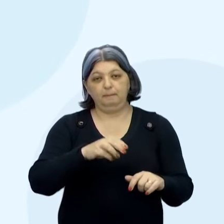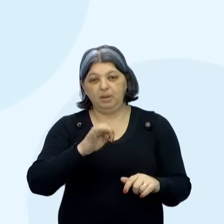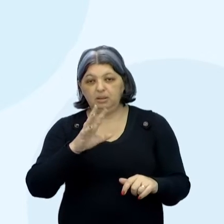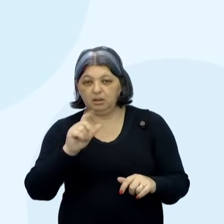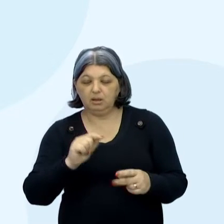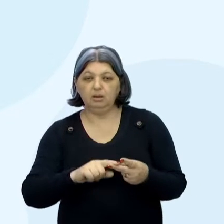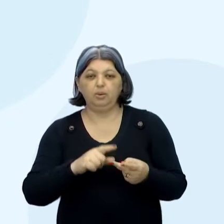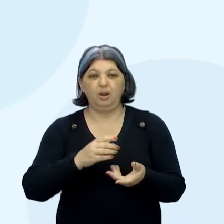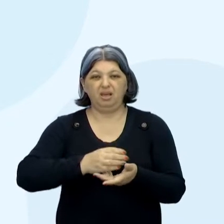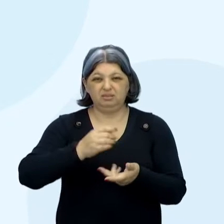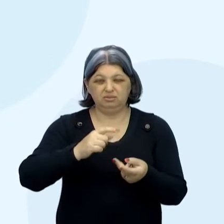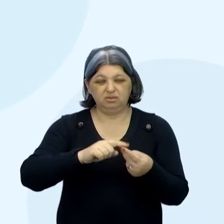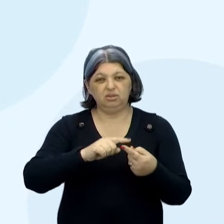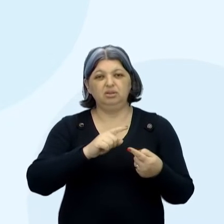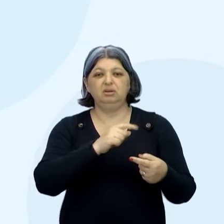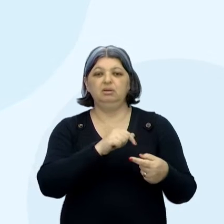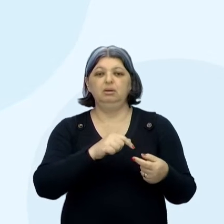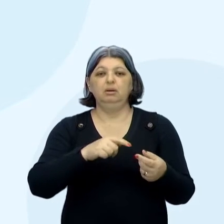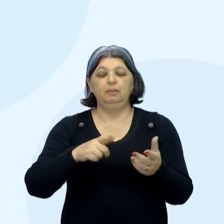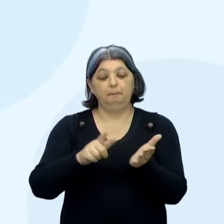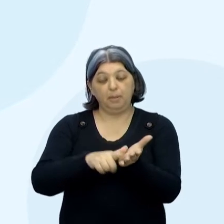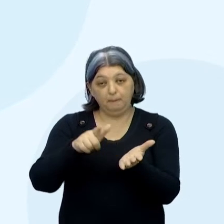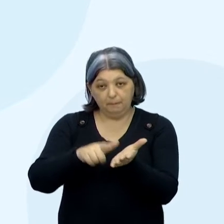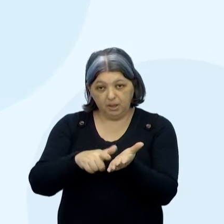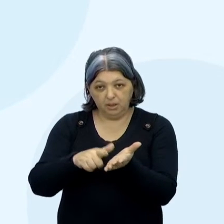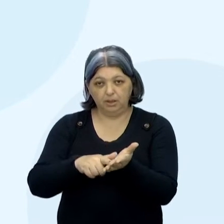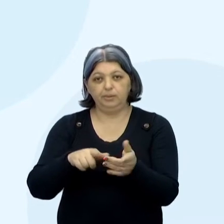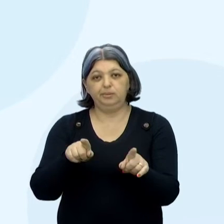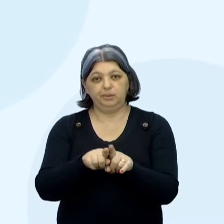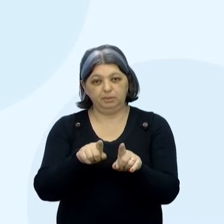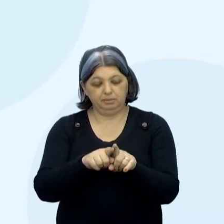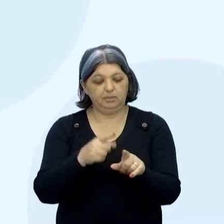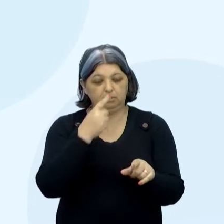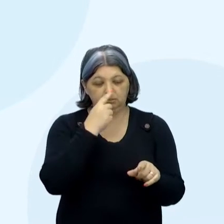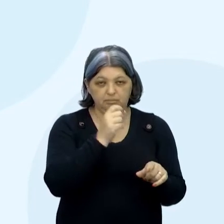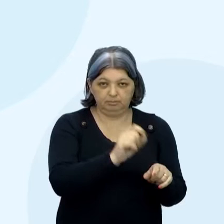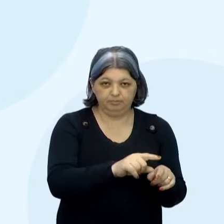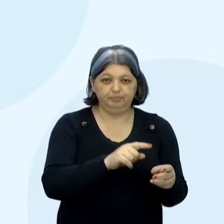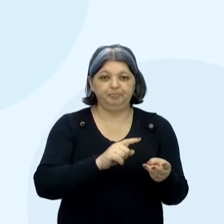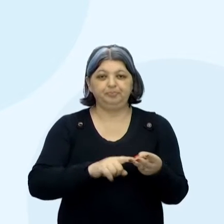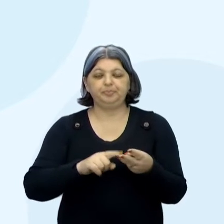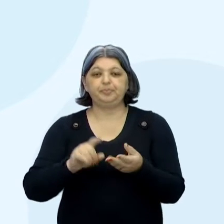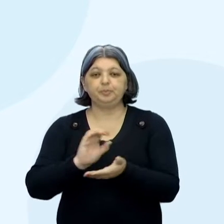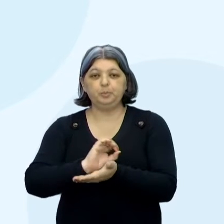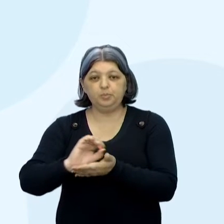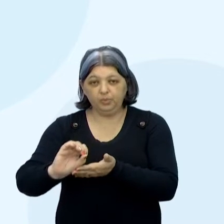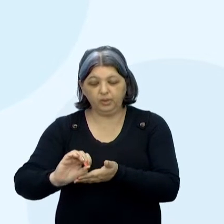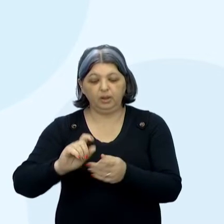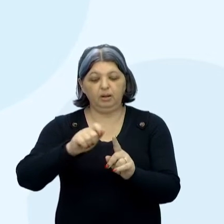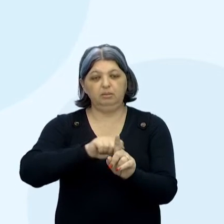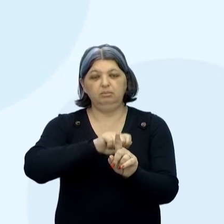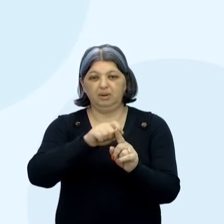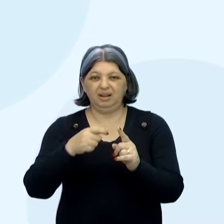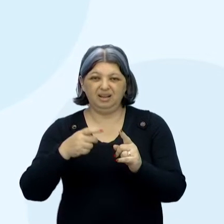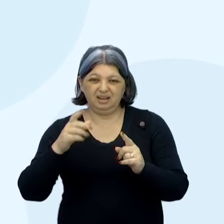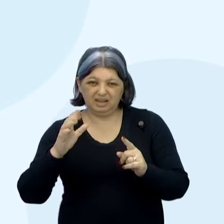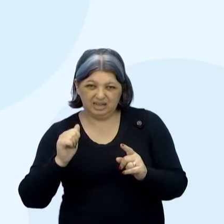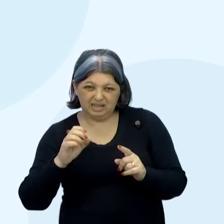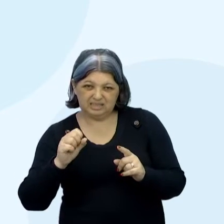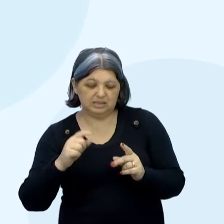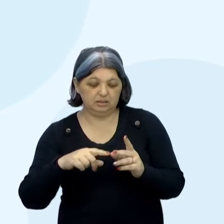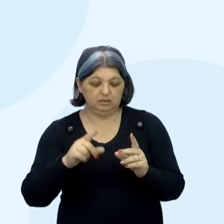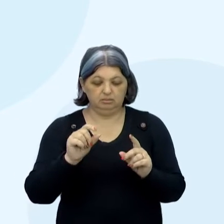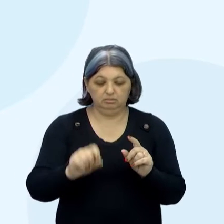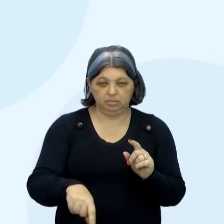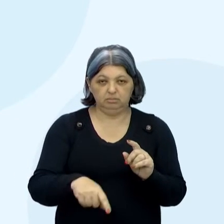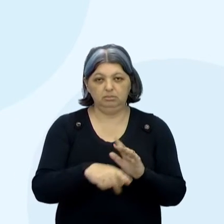lá a latinha, se é papel, coloca lá o papel, se é orgânico, a sua casca de banana, não coloca a casca de banana no metal,